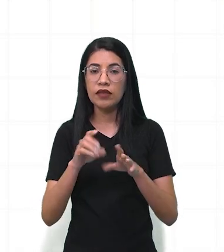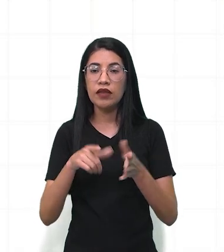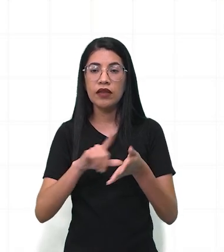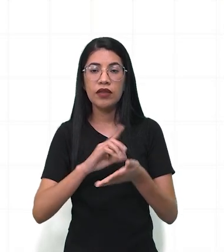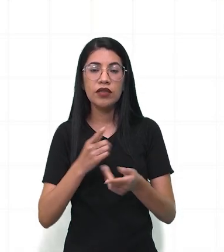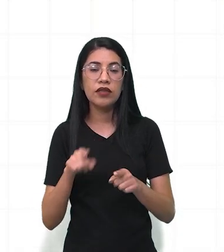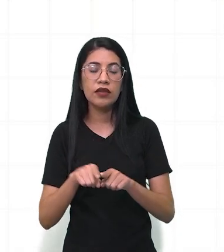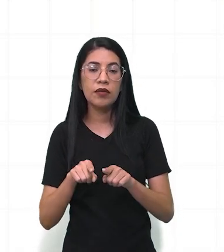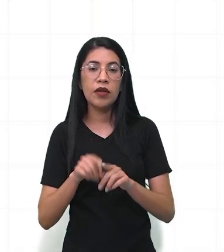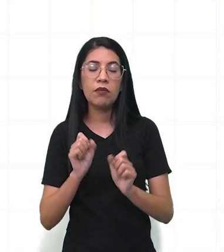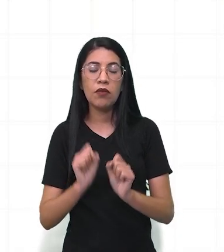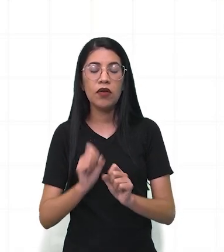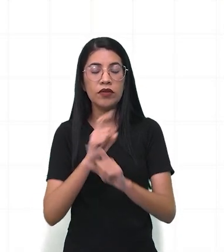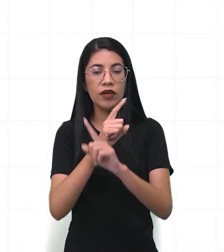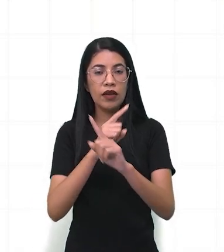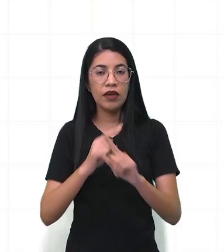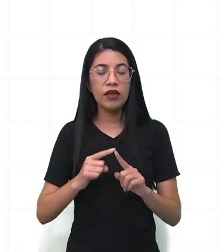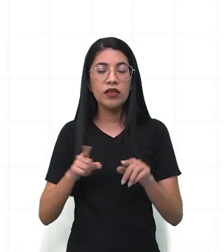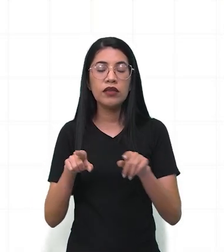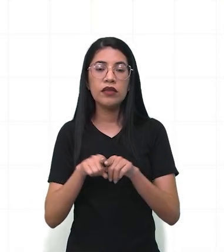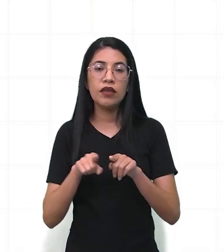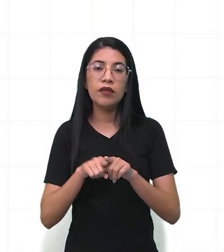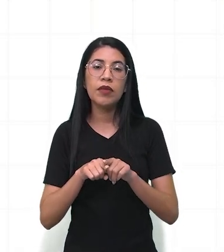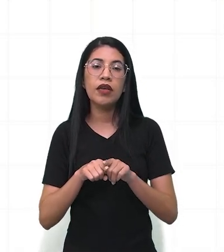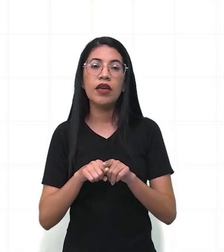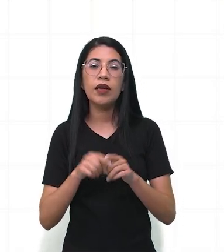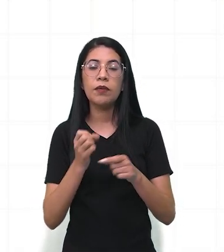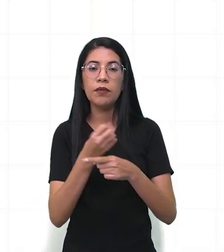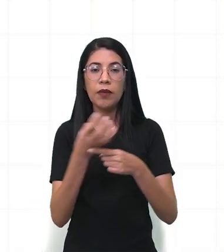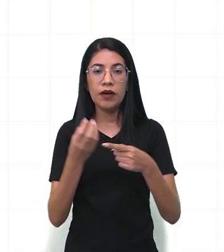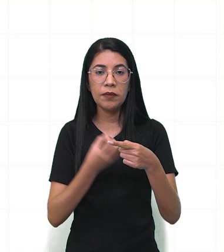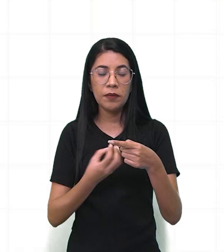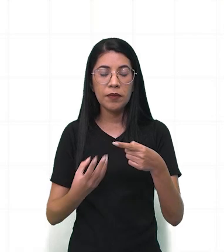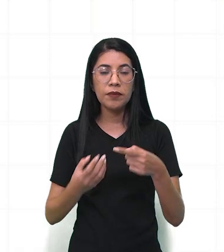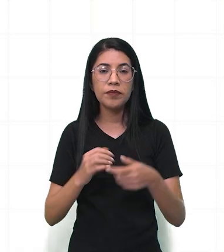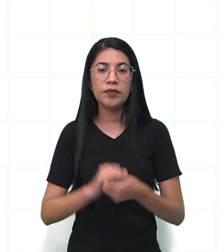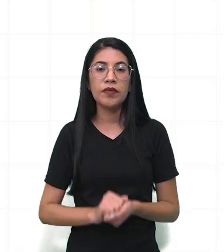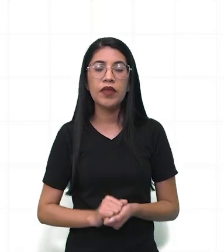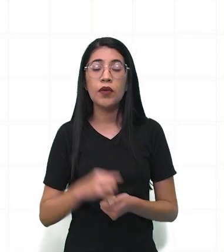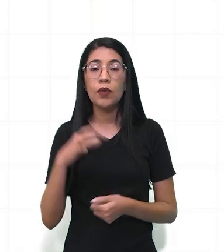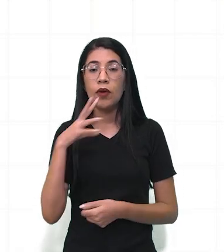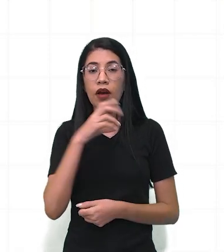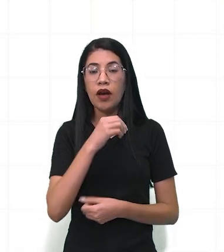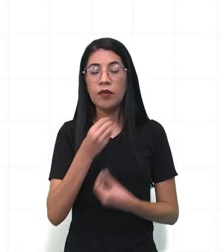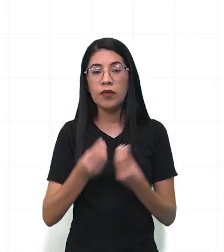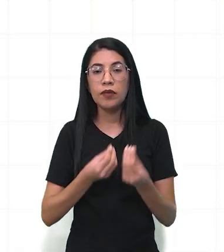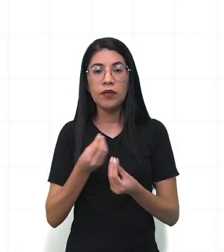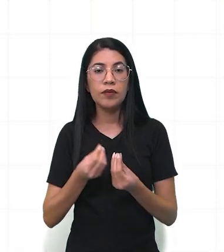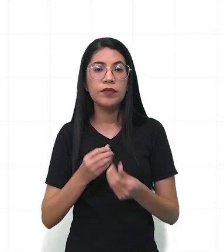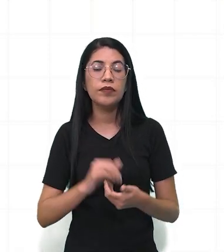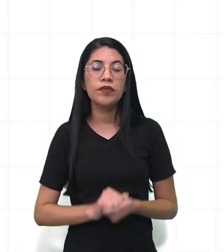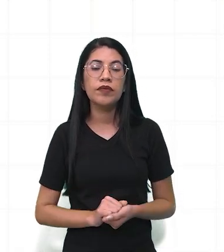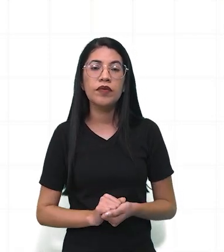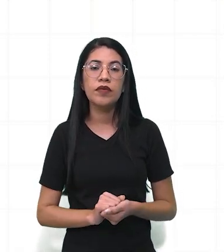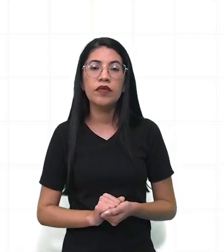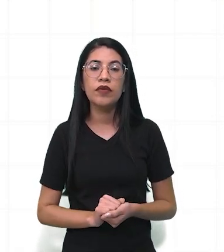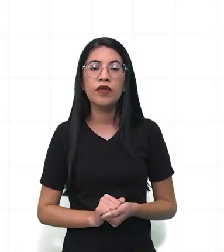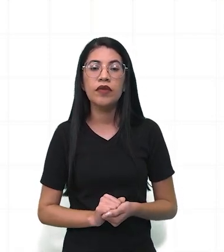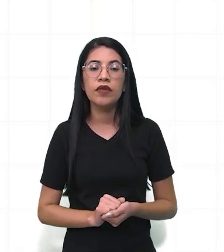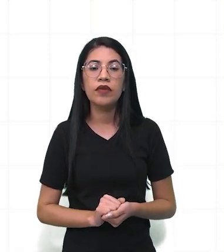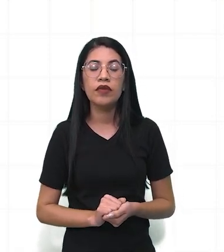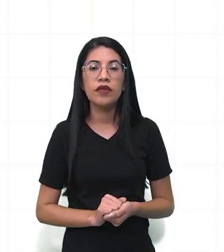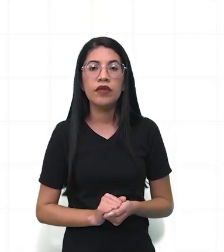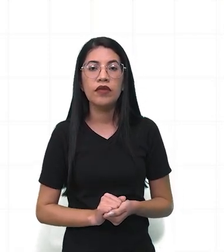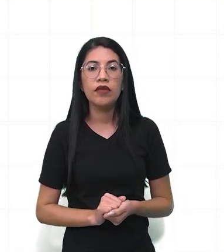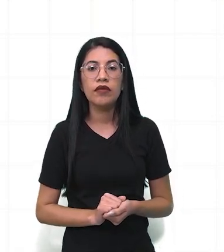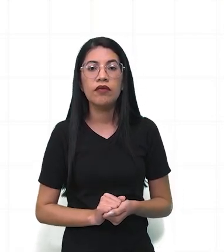fazer passando para a fração. A forma mais rápida é você pegar O valor de quantos por cento foi desconto? O